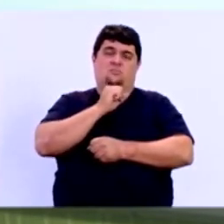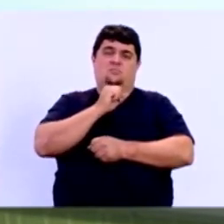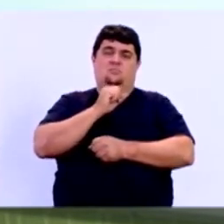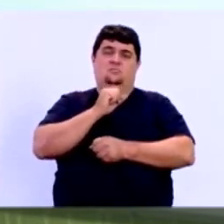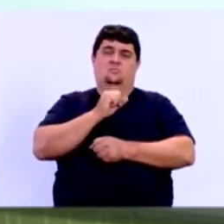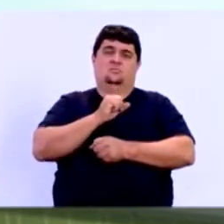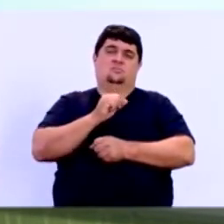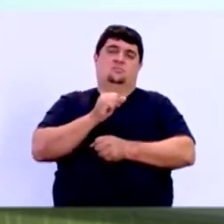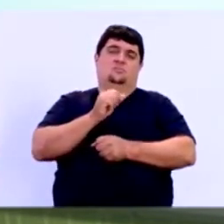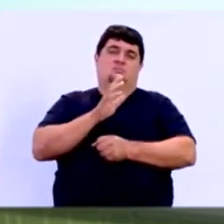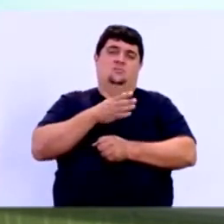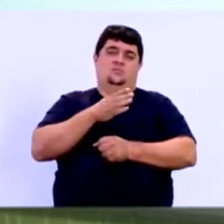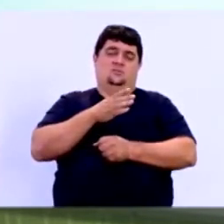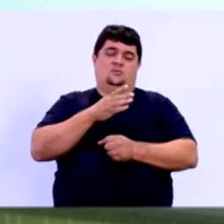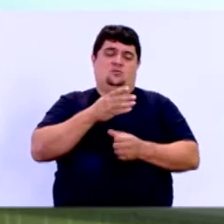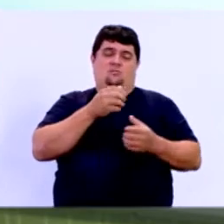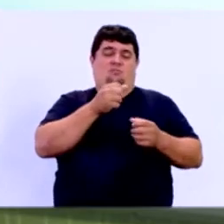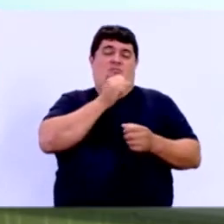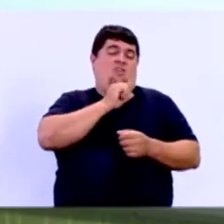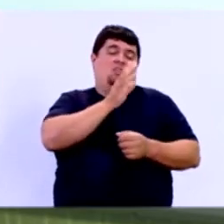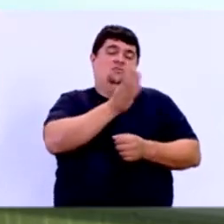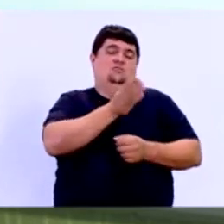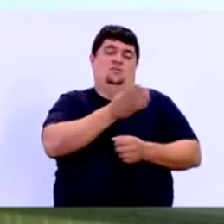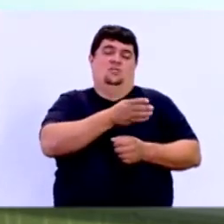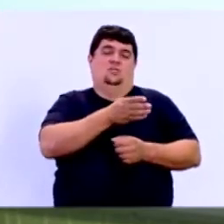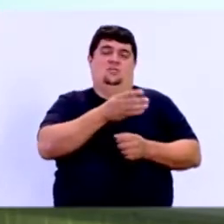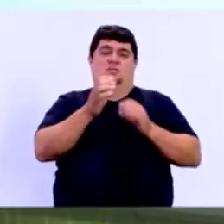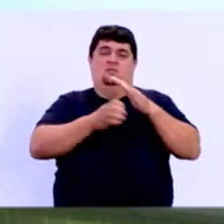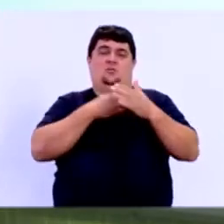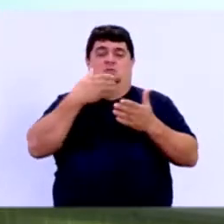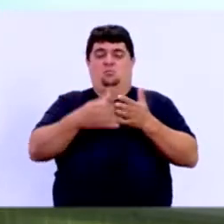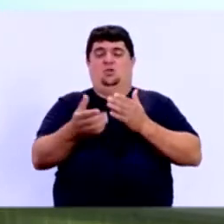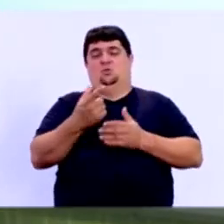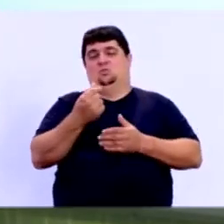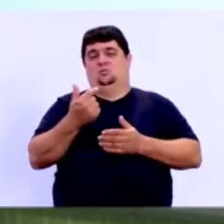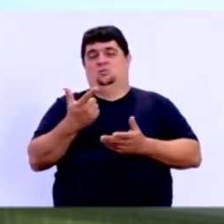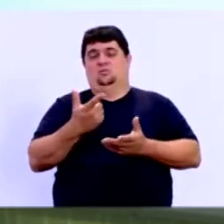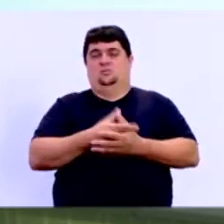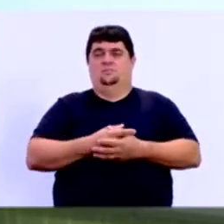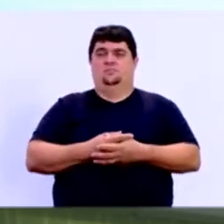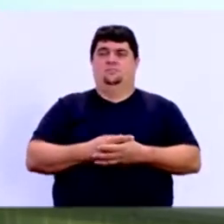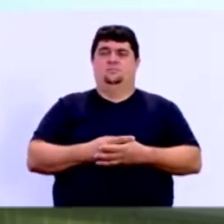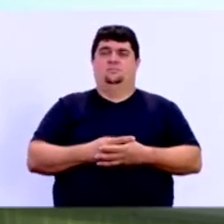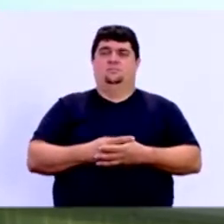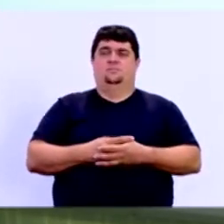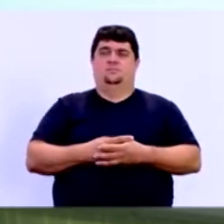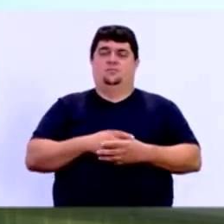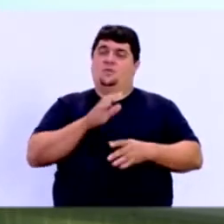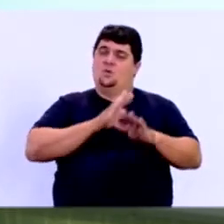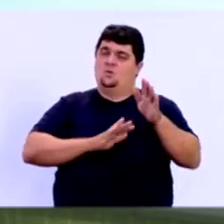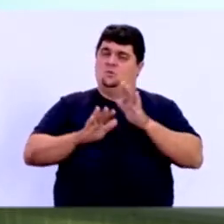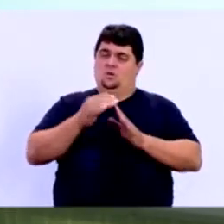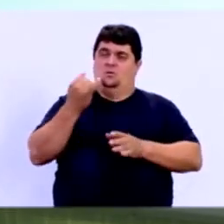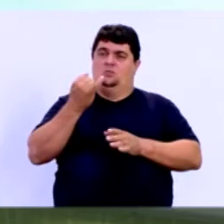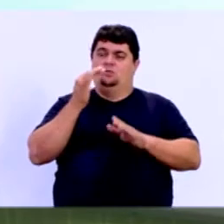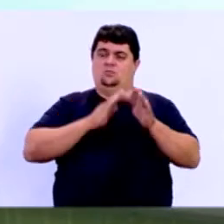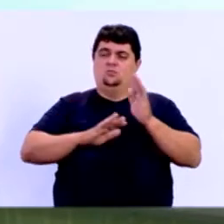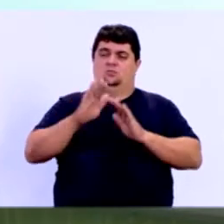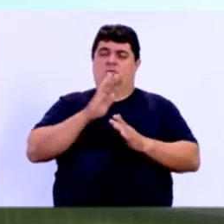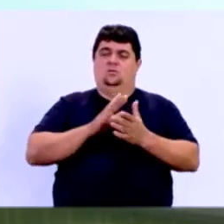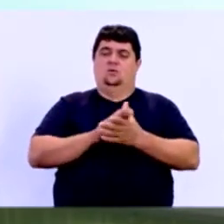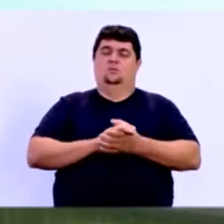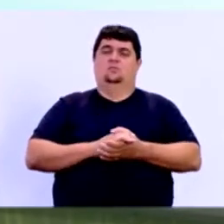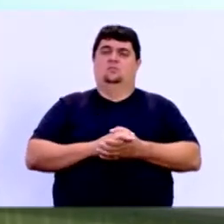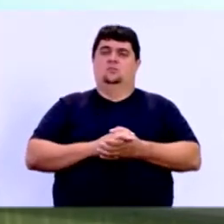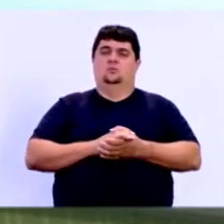Consequentemente, o meu celular depreciou no meu estoque e a minha empresa perdeu dinheiro, né? Cuidado, caro aluno. Isso acontece